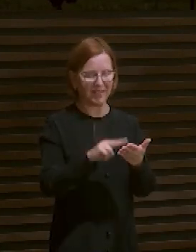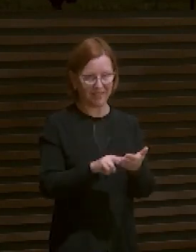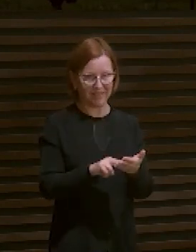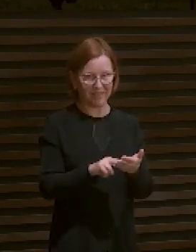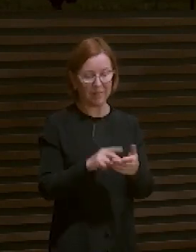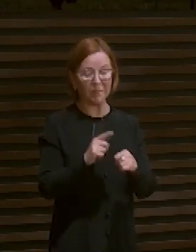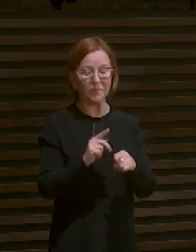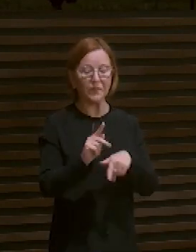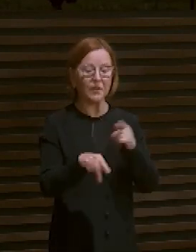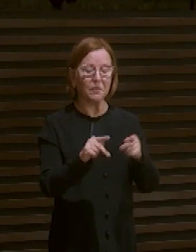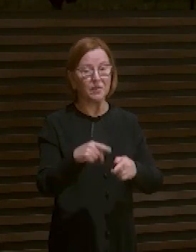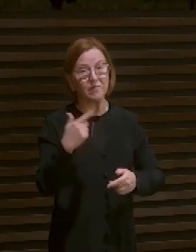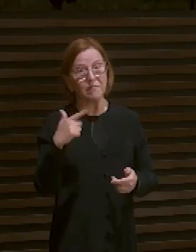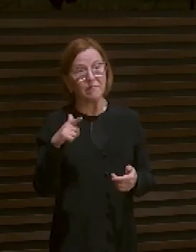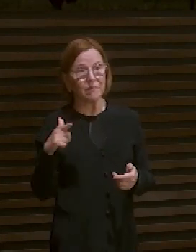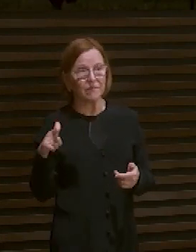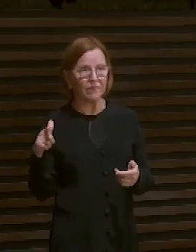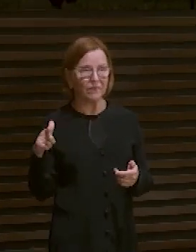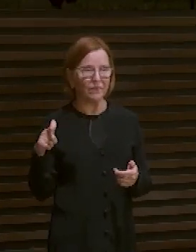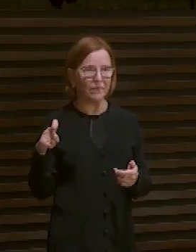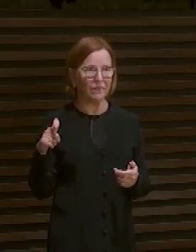porque as pessoas não tinham